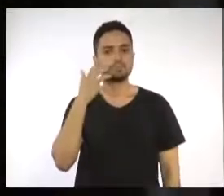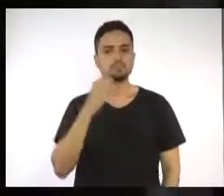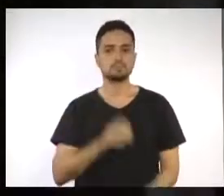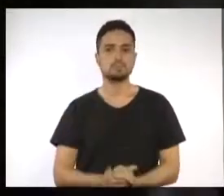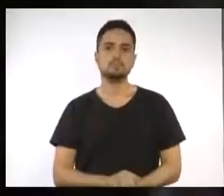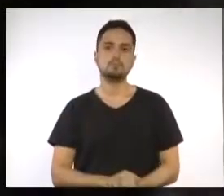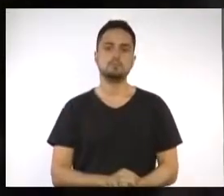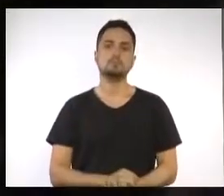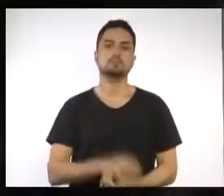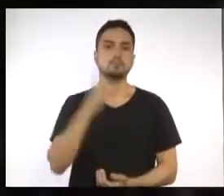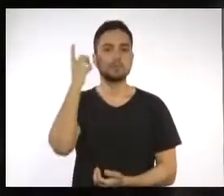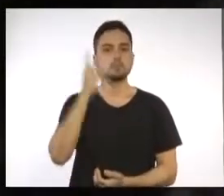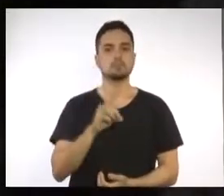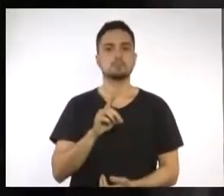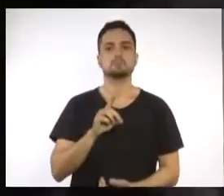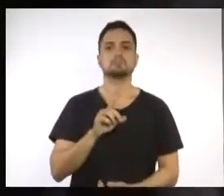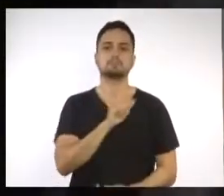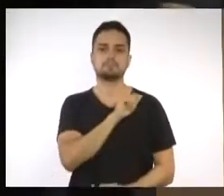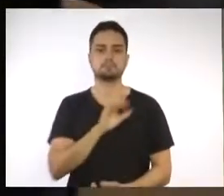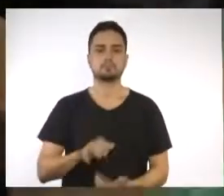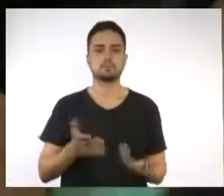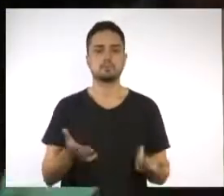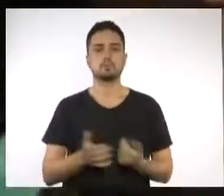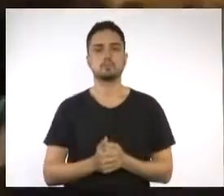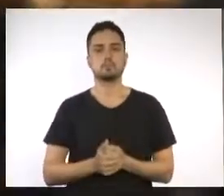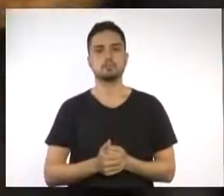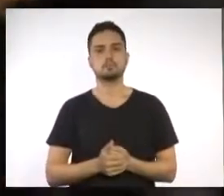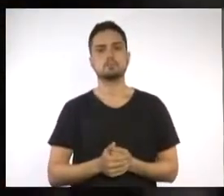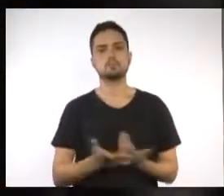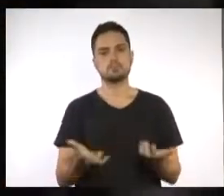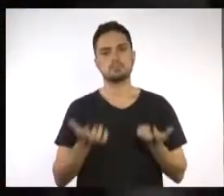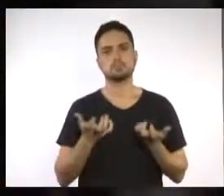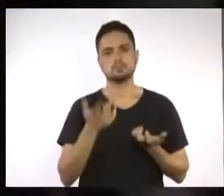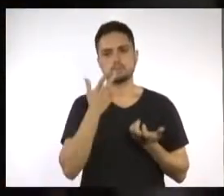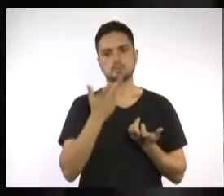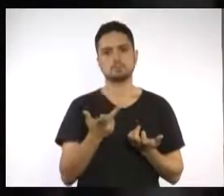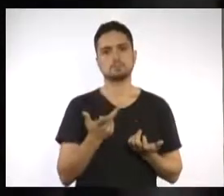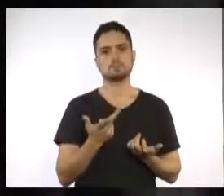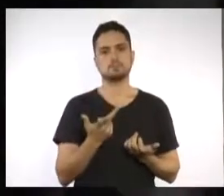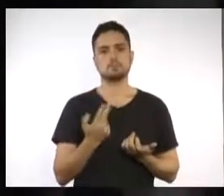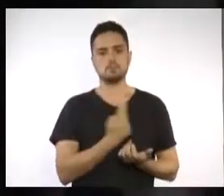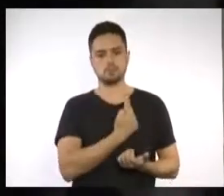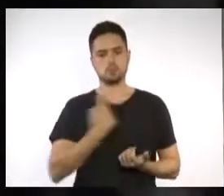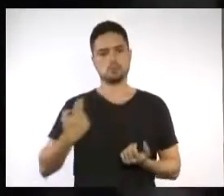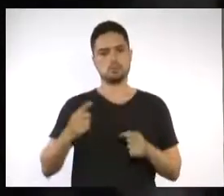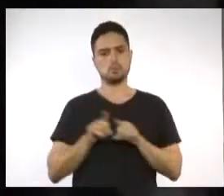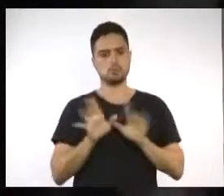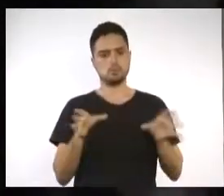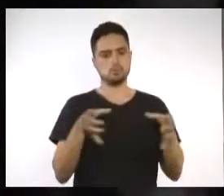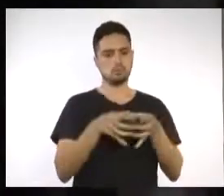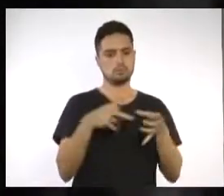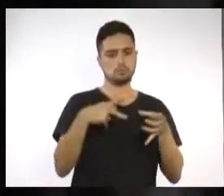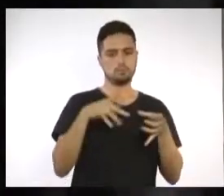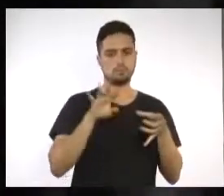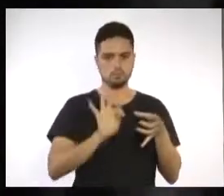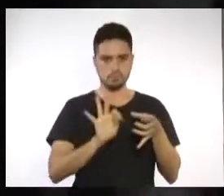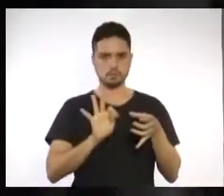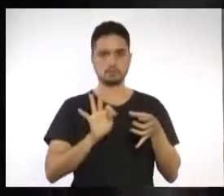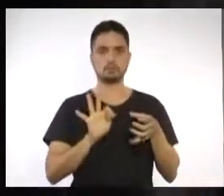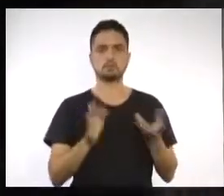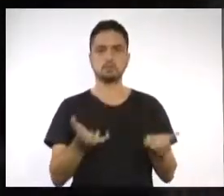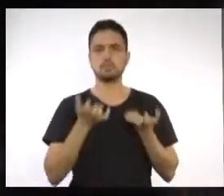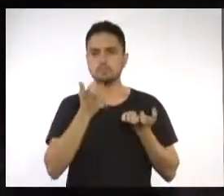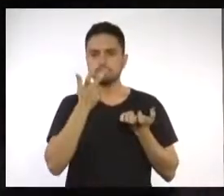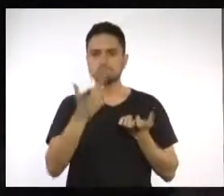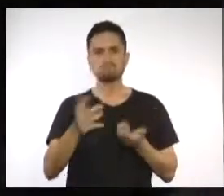deputado André Siciliano, não apenas em meu nome, mas em nome do Partido dos Trabalhadores, eu quero repudiar